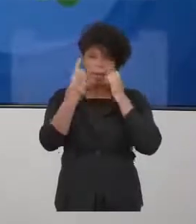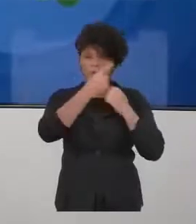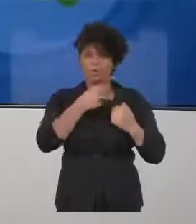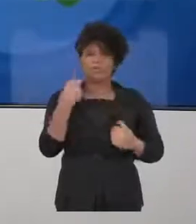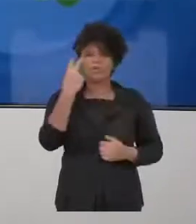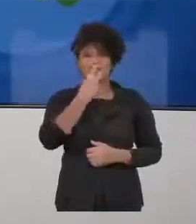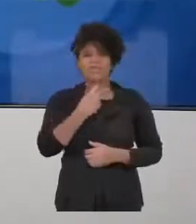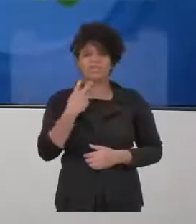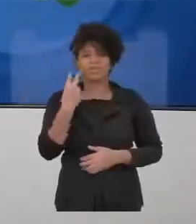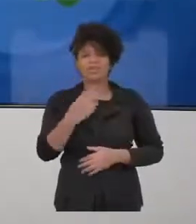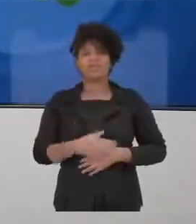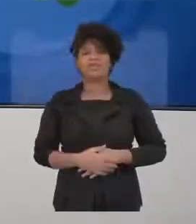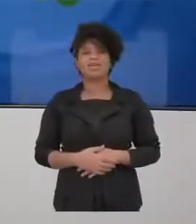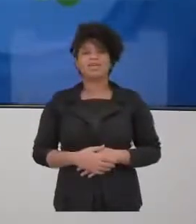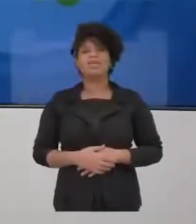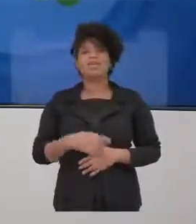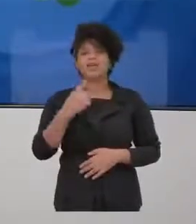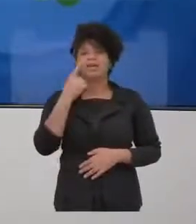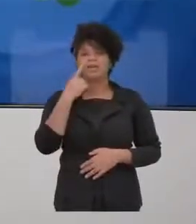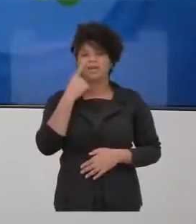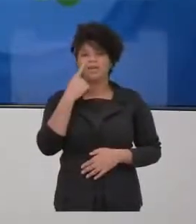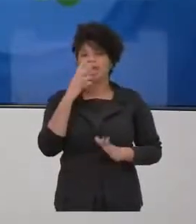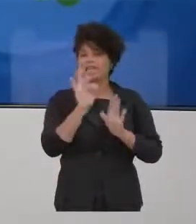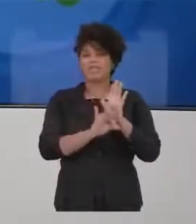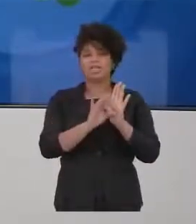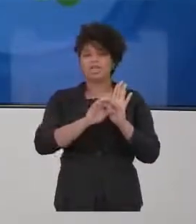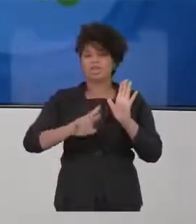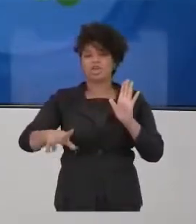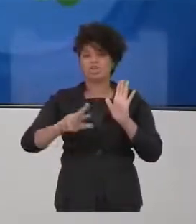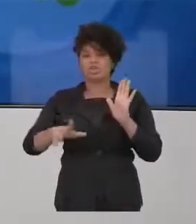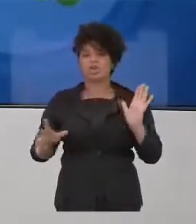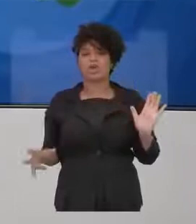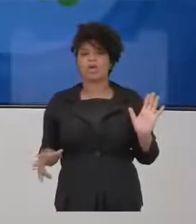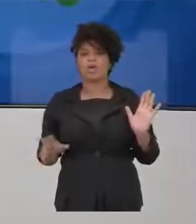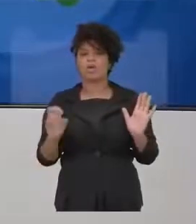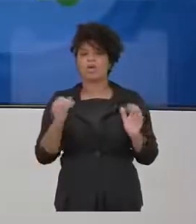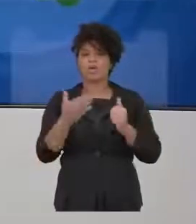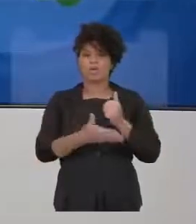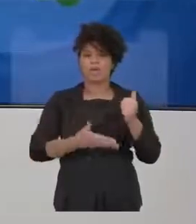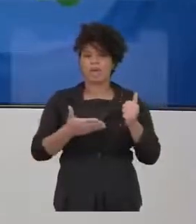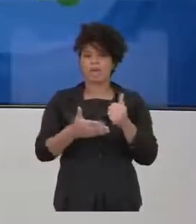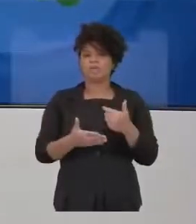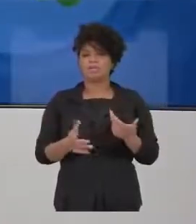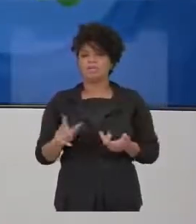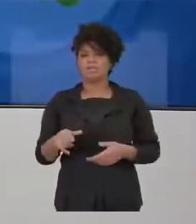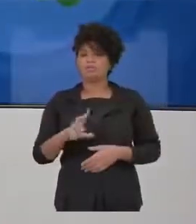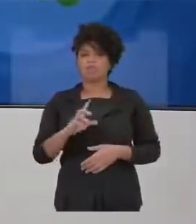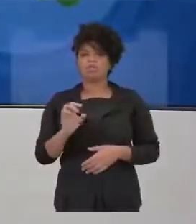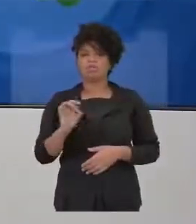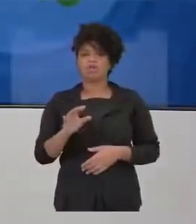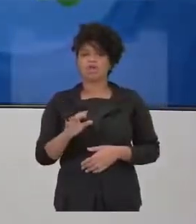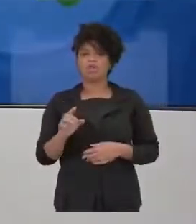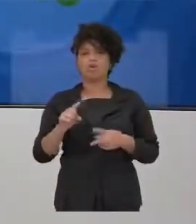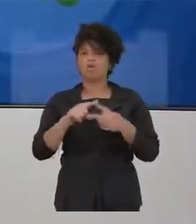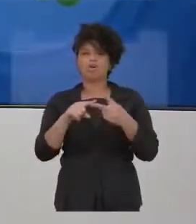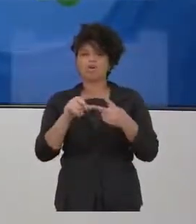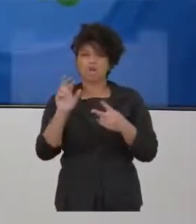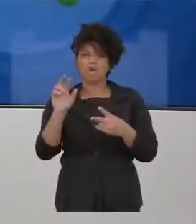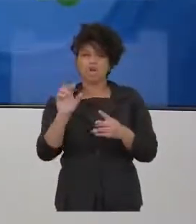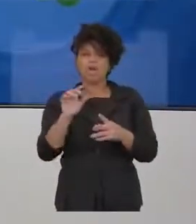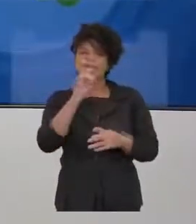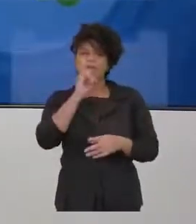é o espaço ali para... Não é texto livro, não é fundamentação livro, é rosto livro. Então, as pessoas